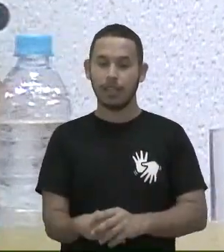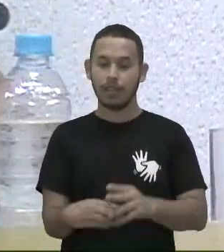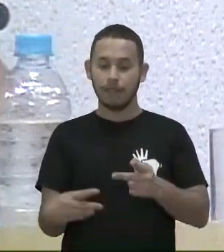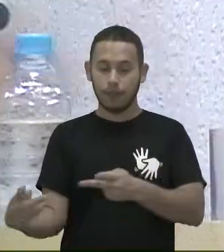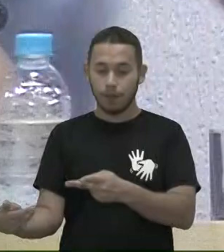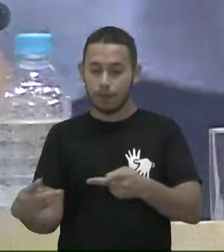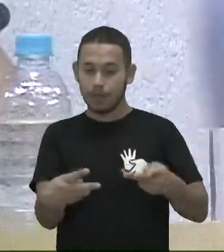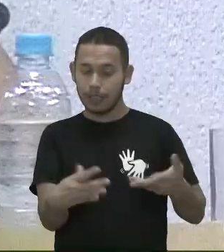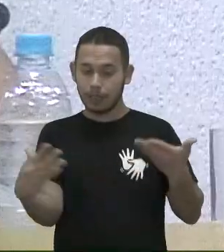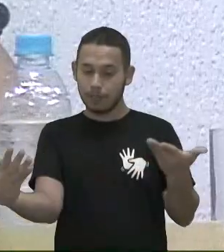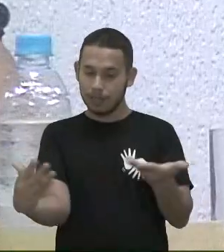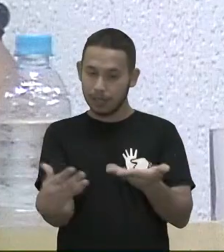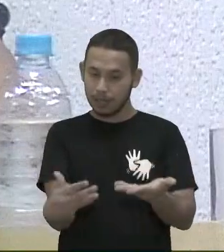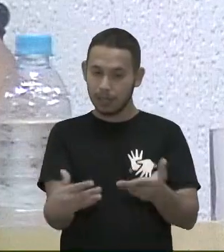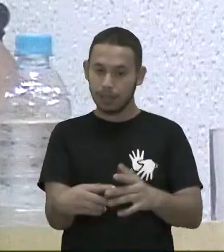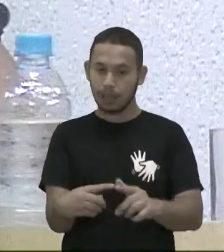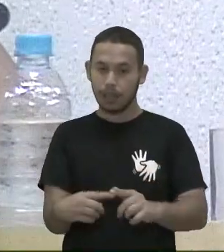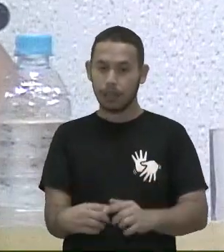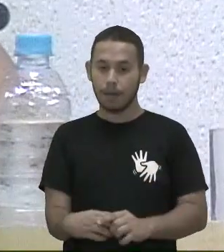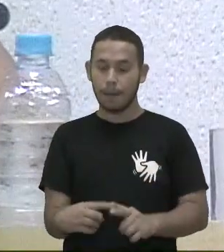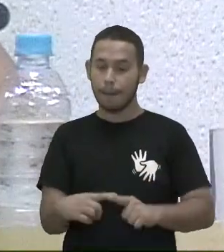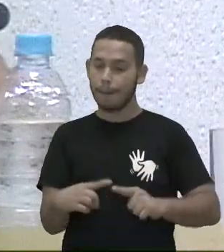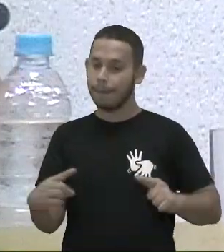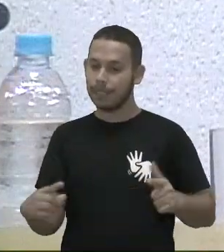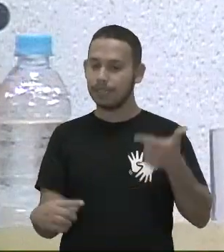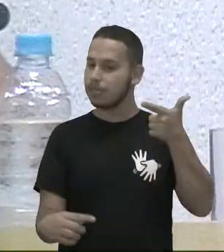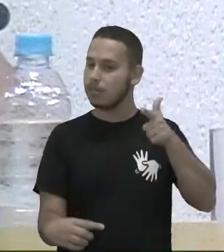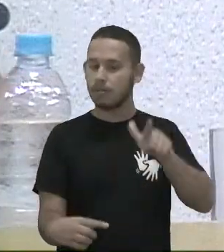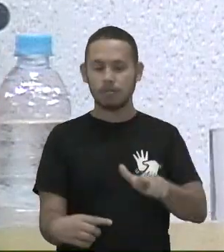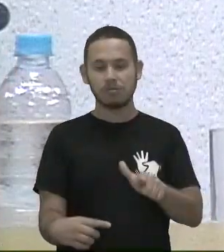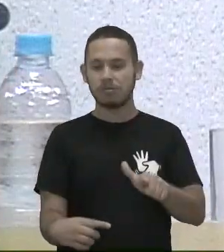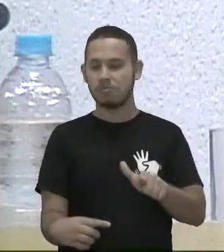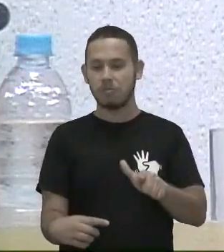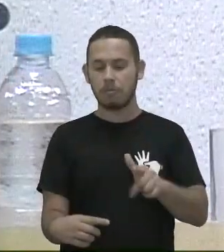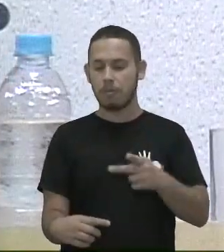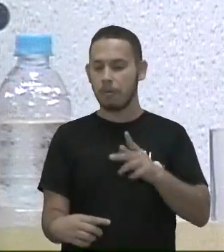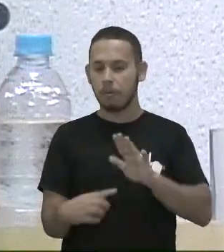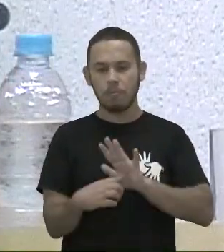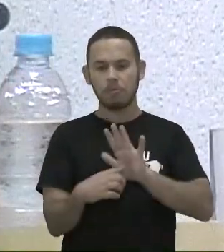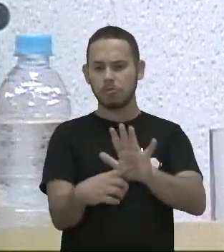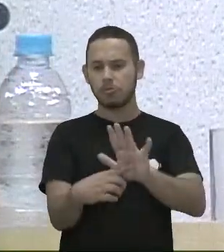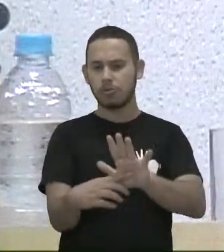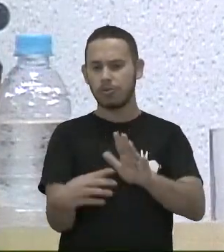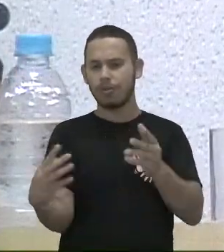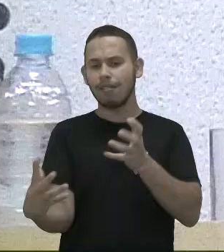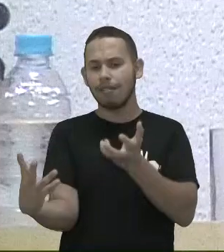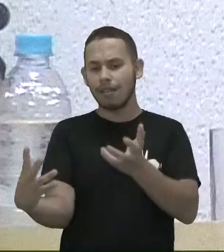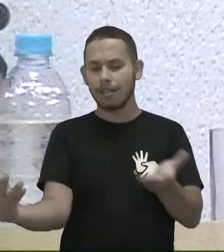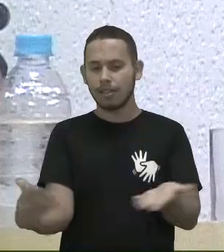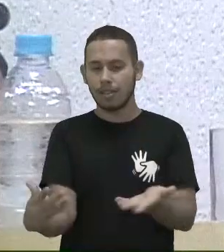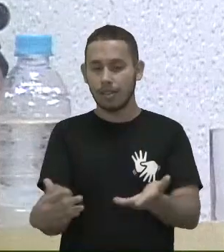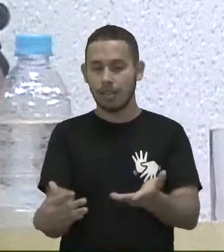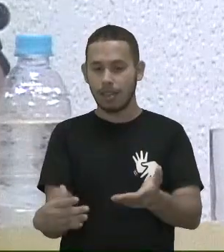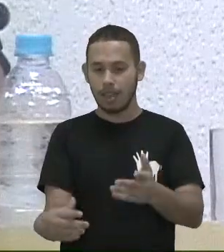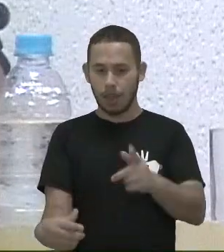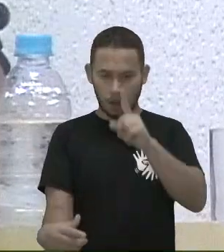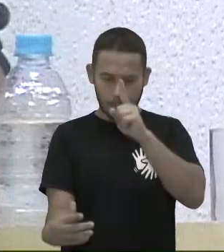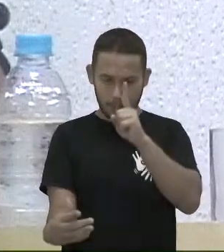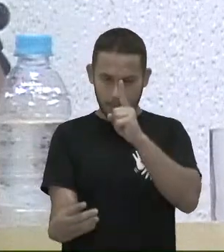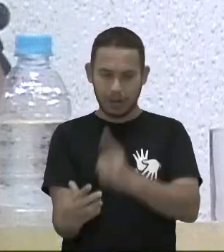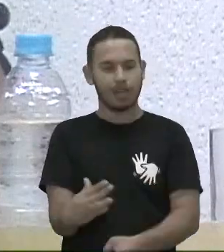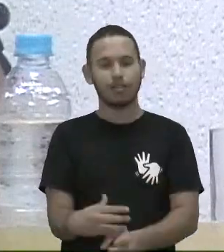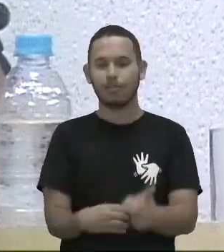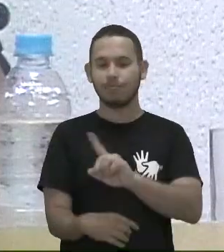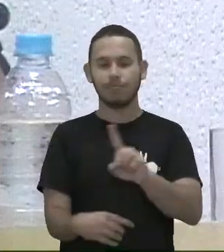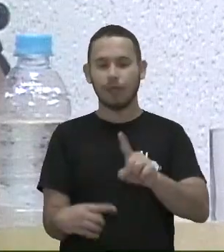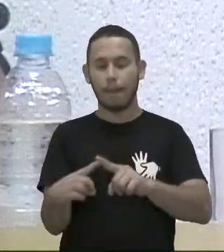convite e não manifestou interesse de diálogo com a CPI. Primeiro que ele não é obrigado, tá?